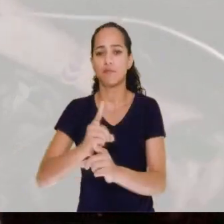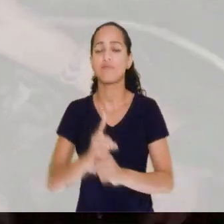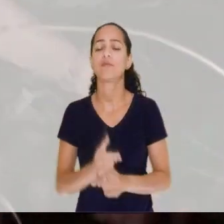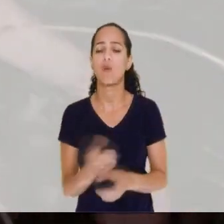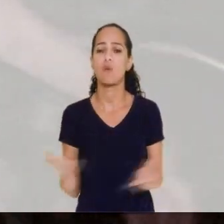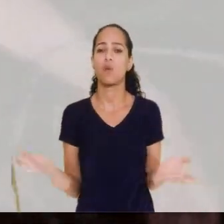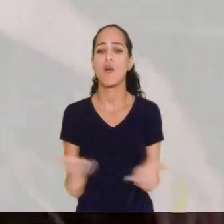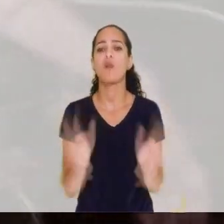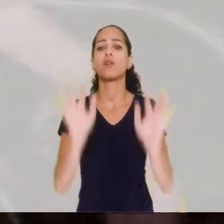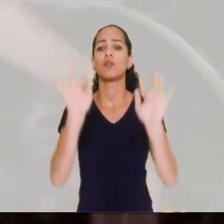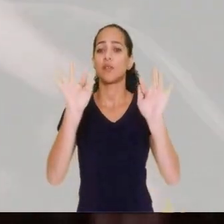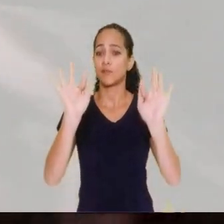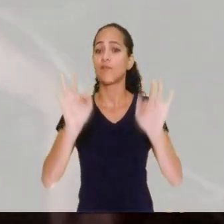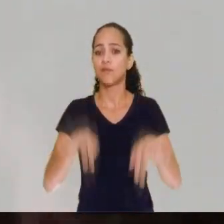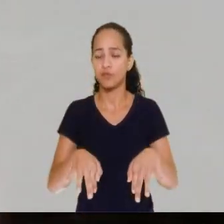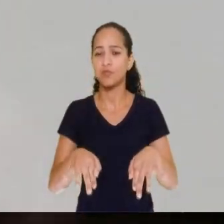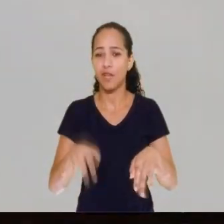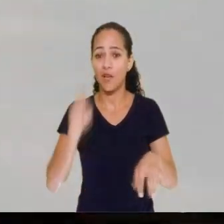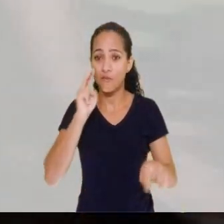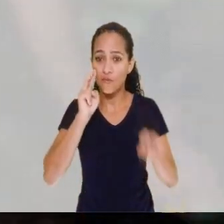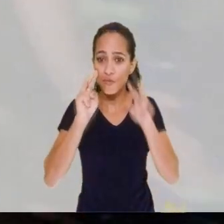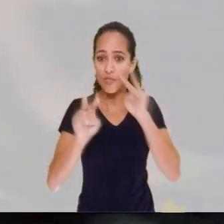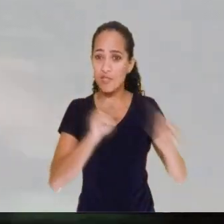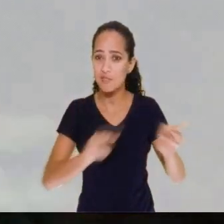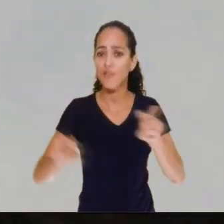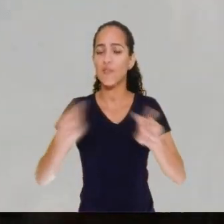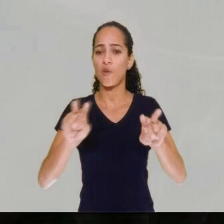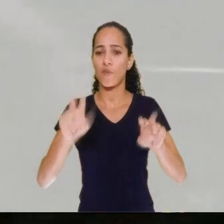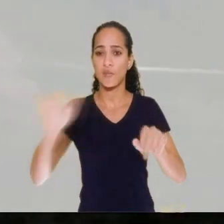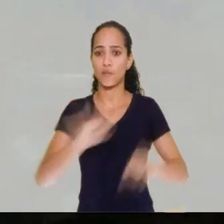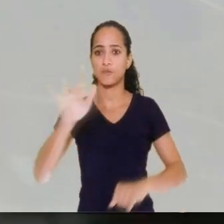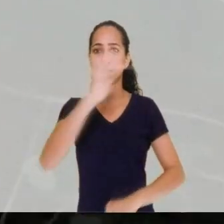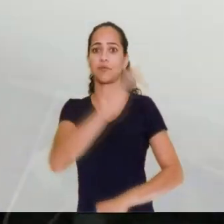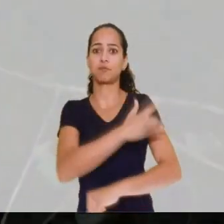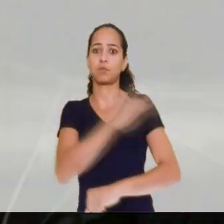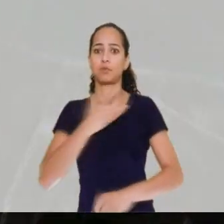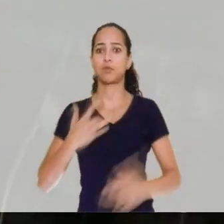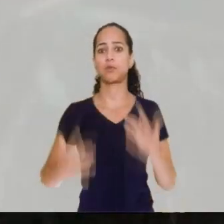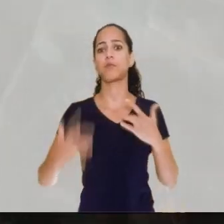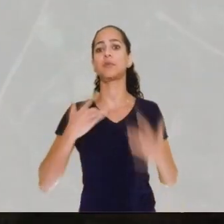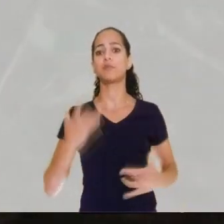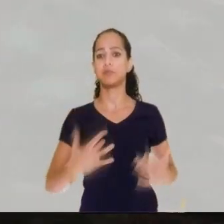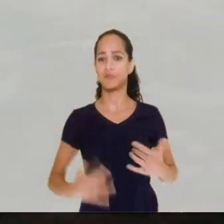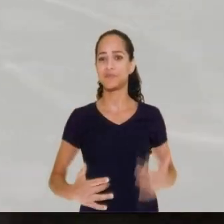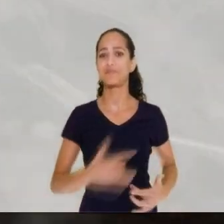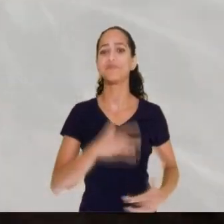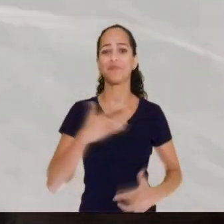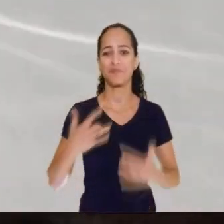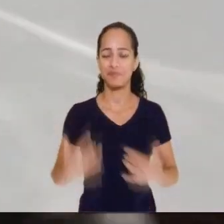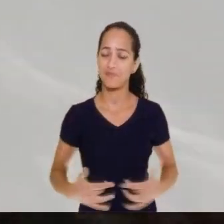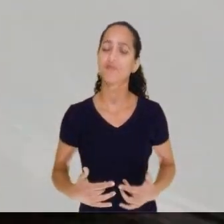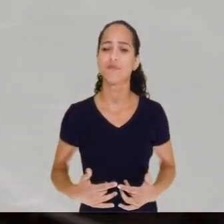agora. Encerremos então, porque vocês devem estar vendo aí, a gente está sendo devorado pelos mosquitos.